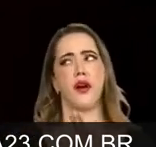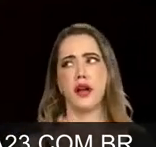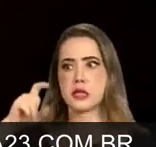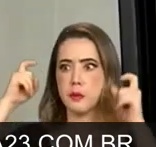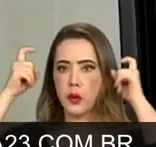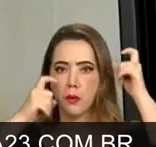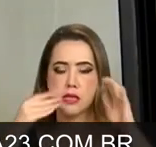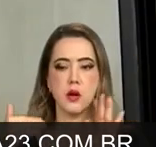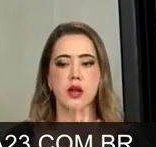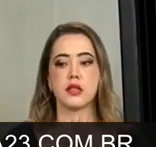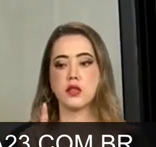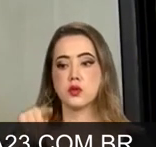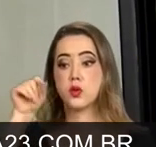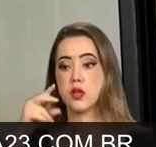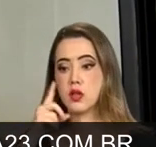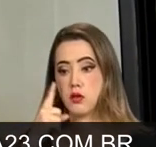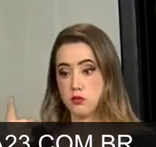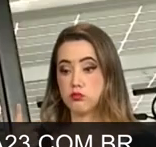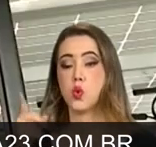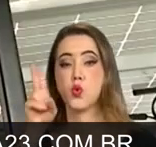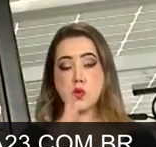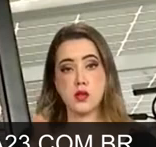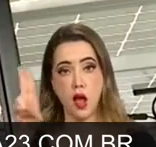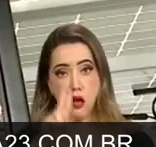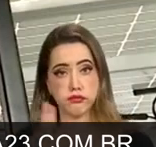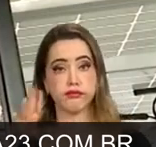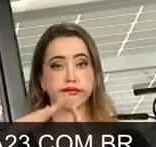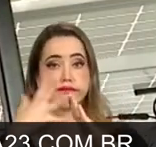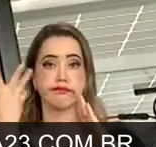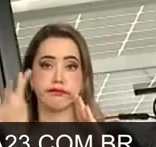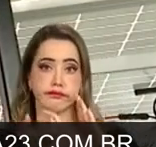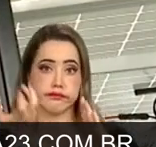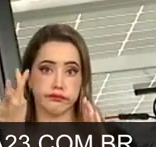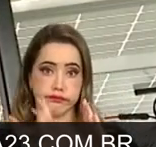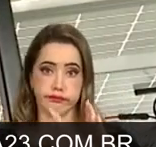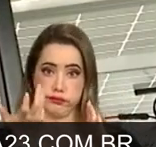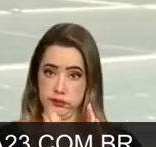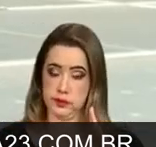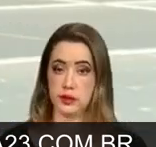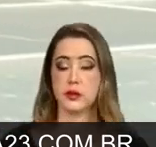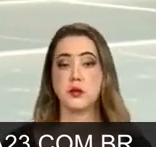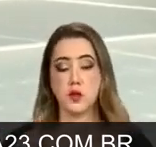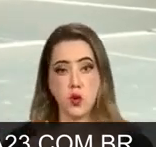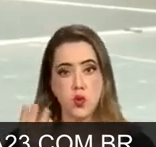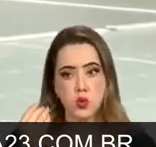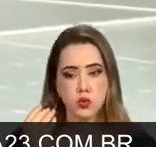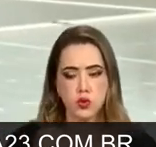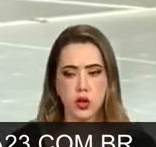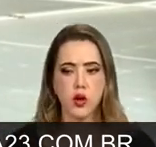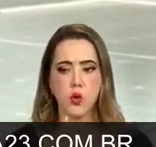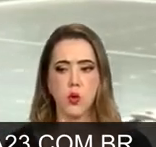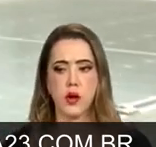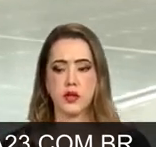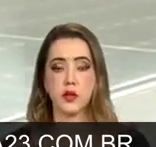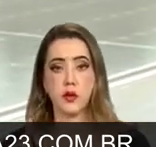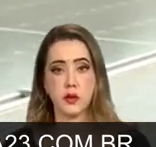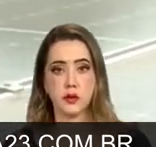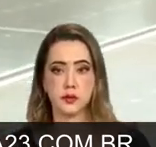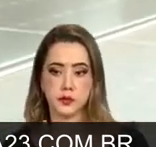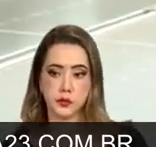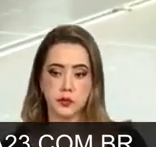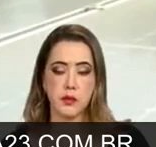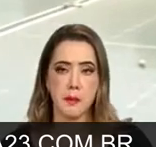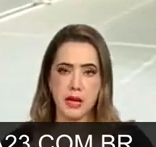preocupação, até ela decidir instalar no terraço placas capazes de absorver energia solar. O investimento foi de